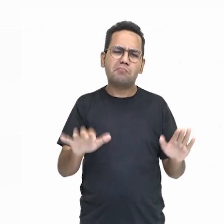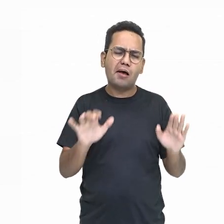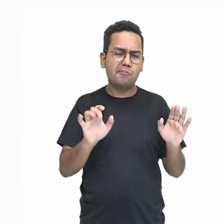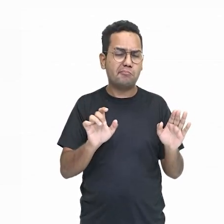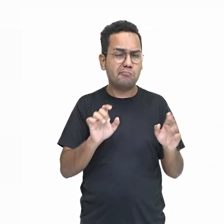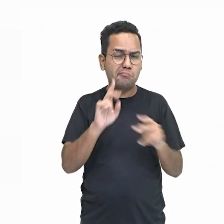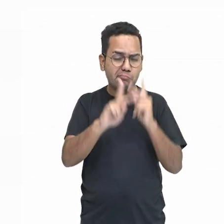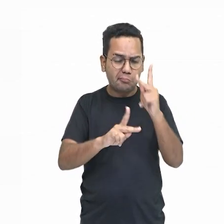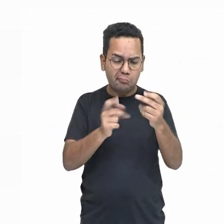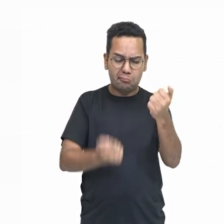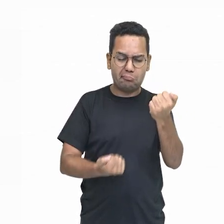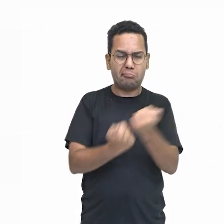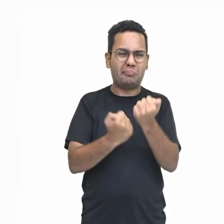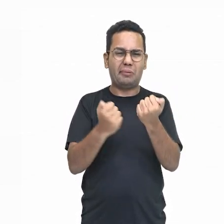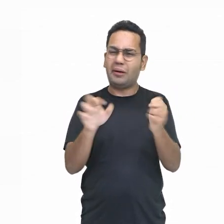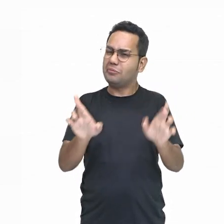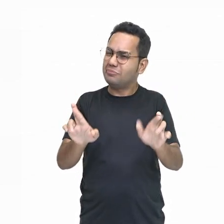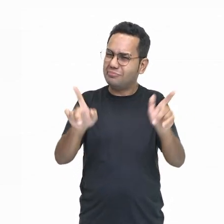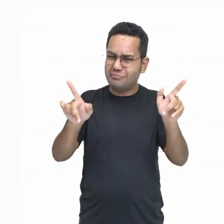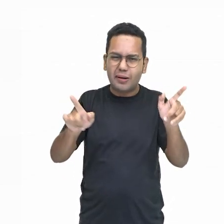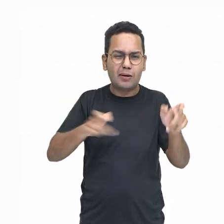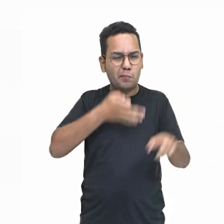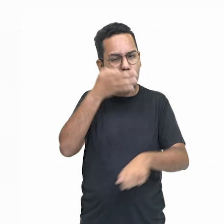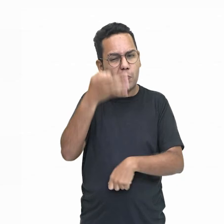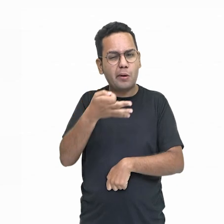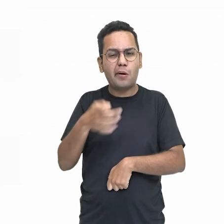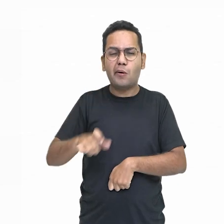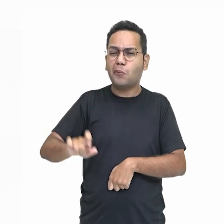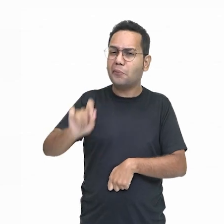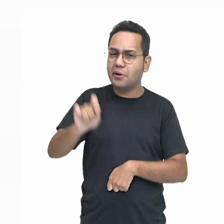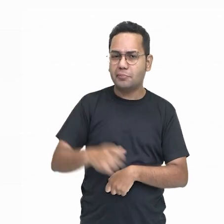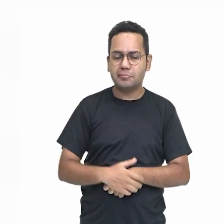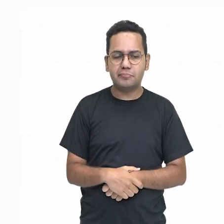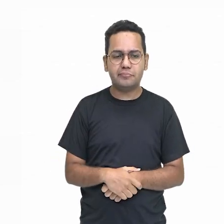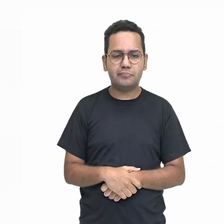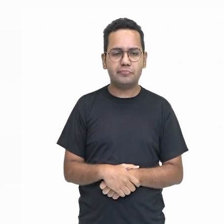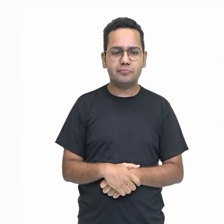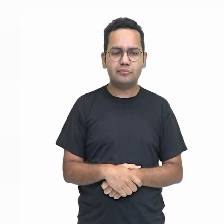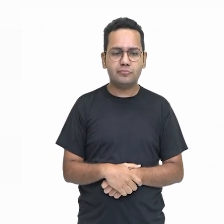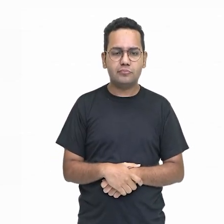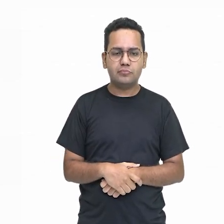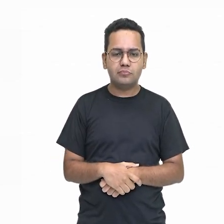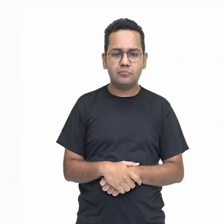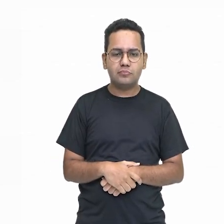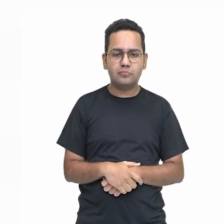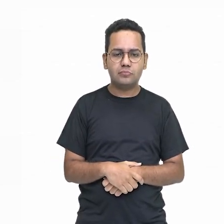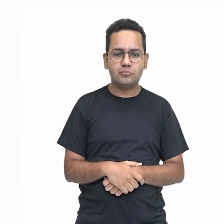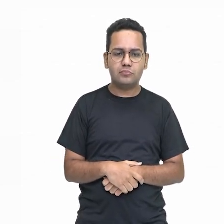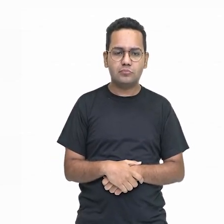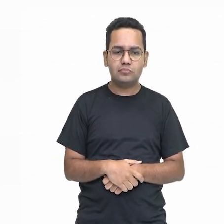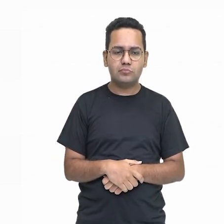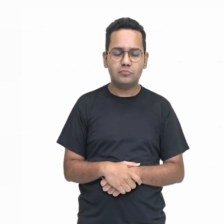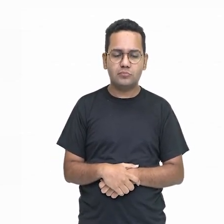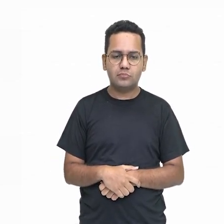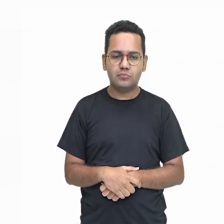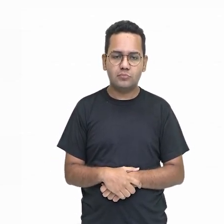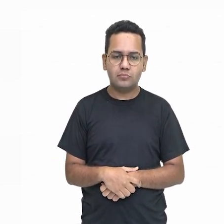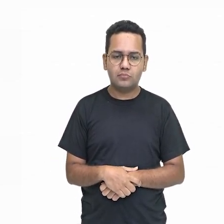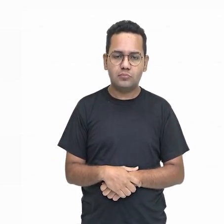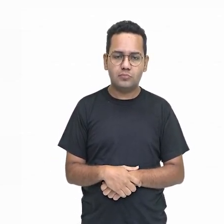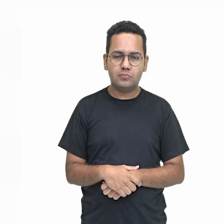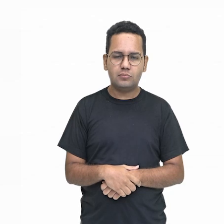contradições mais marcantes do populismo. Vejam bem, consiste, olha só, de novo, só